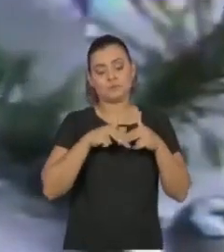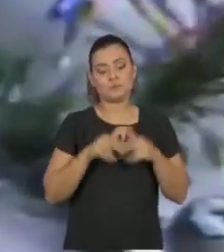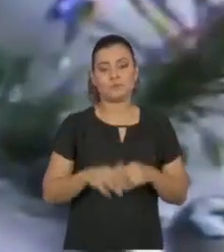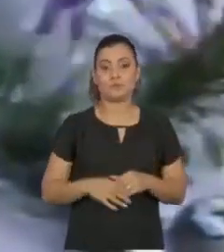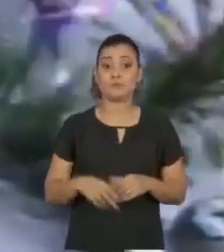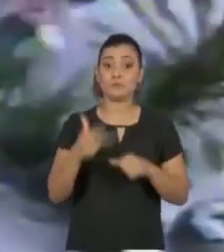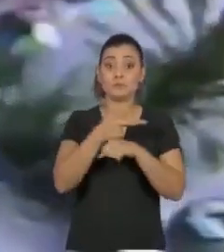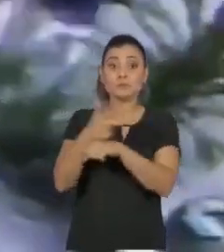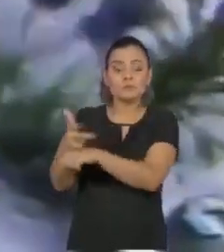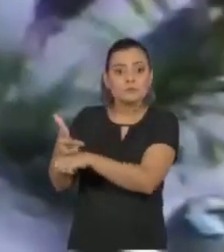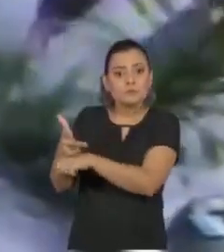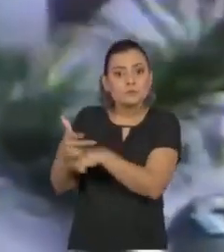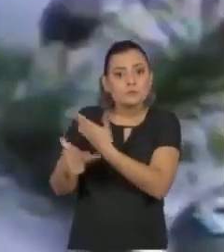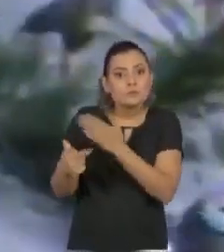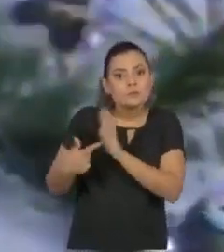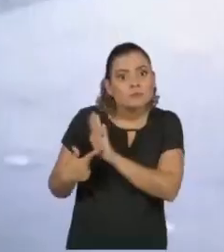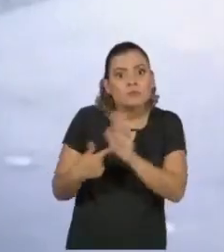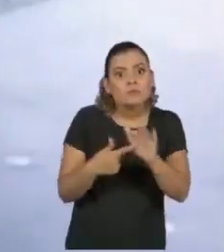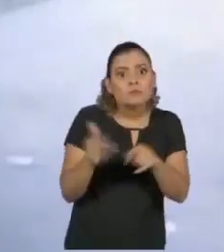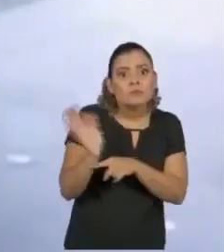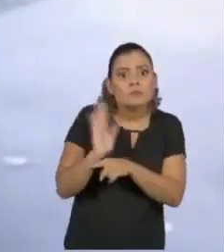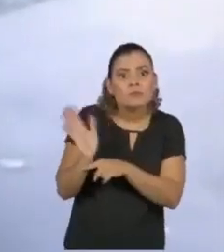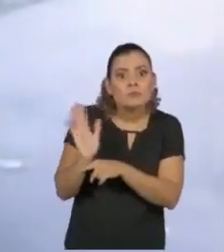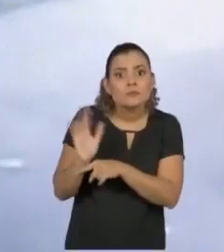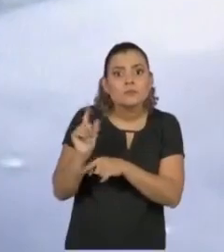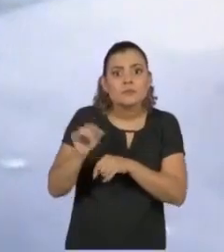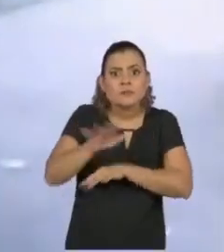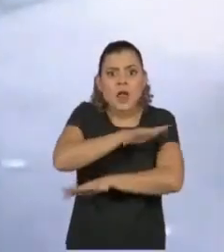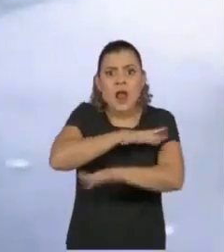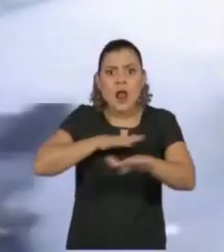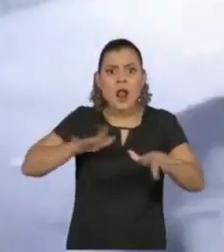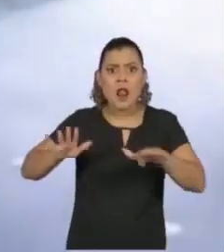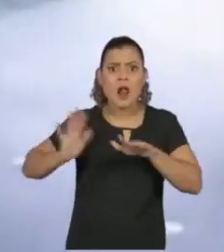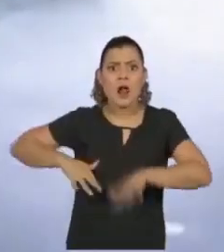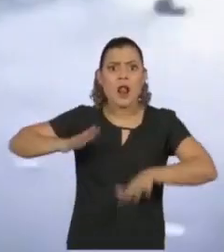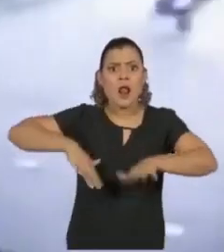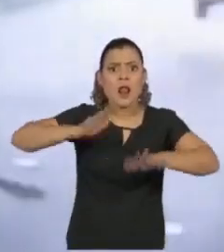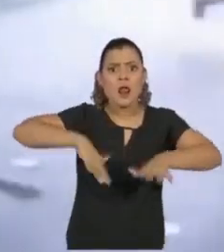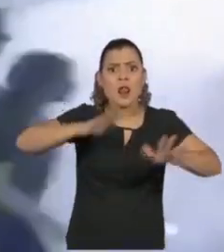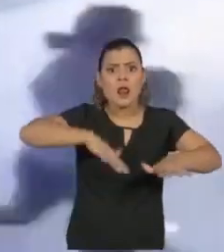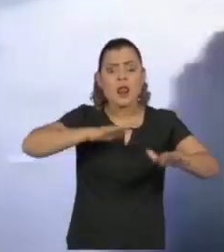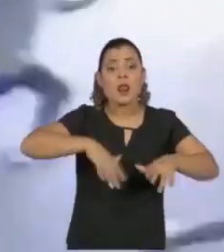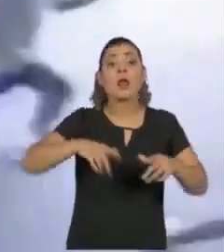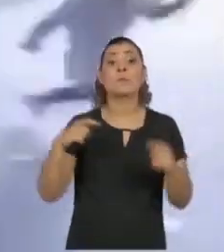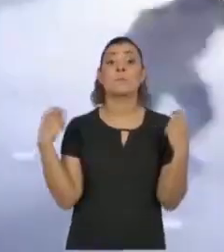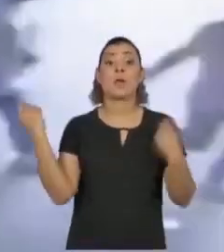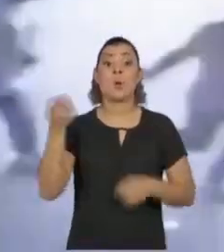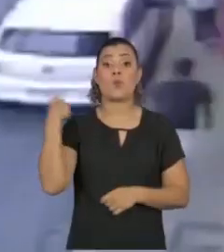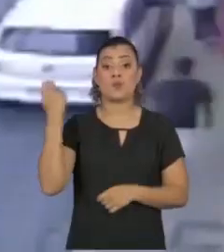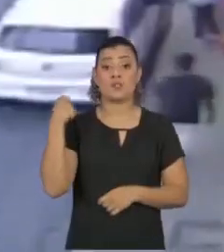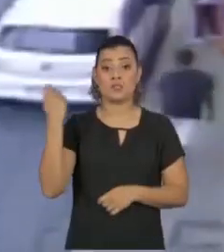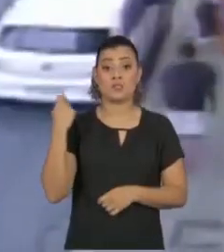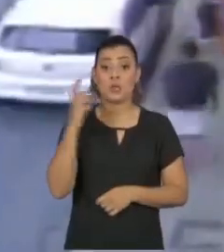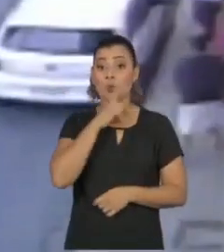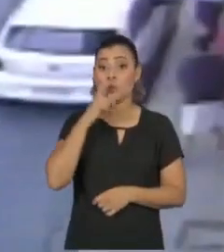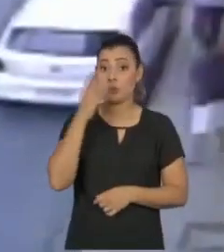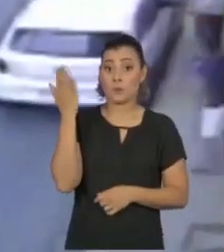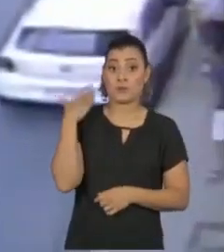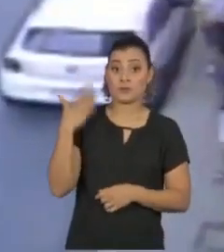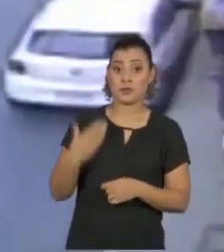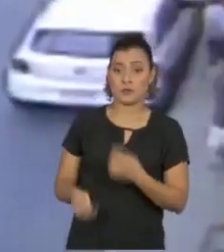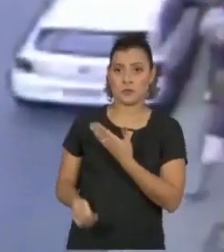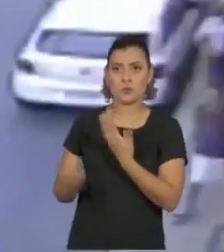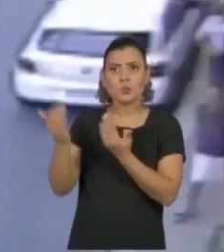Câmeras de segurança mostram imagens da correria provocada pelo arrastão na Avenida Paulista no último domingo.